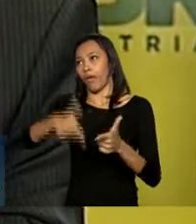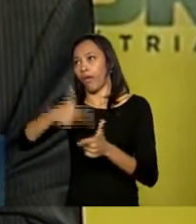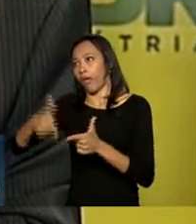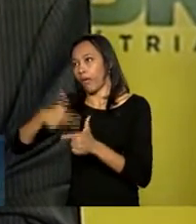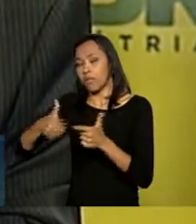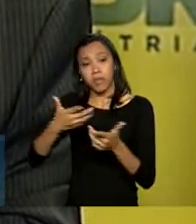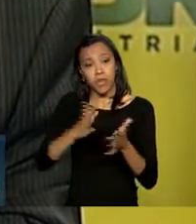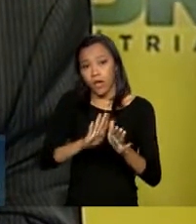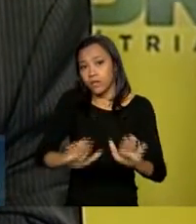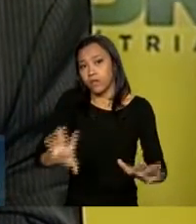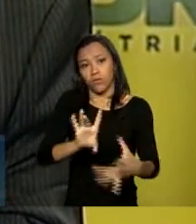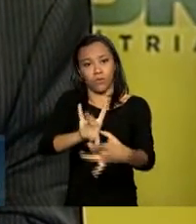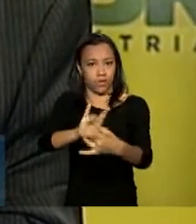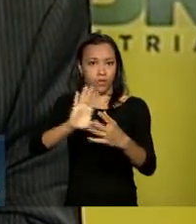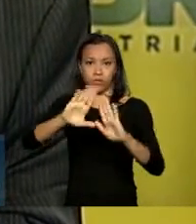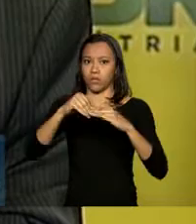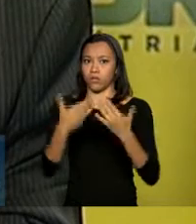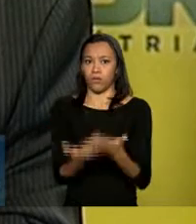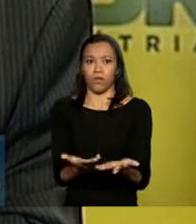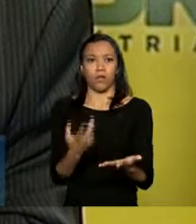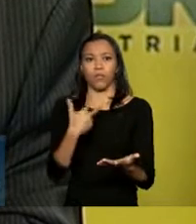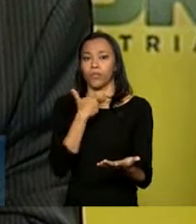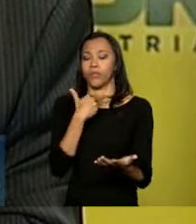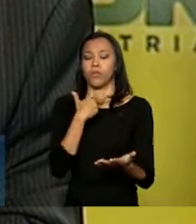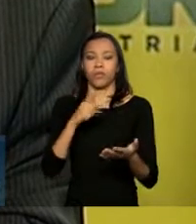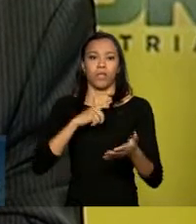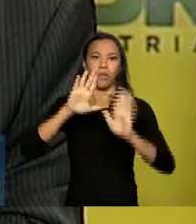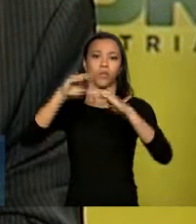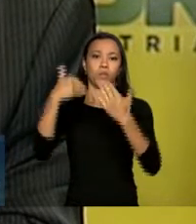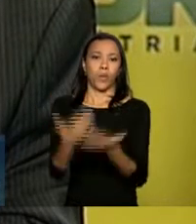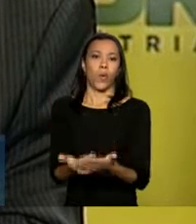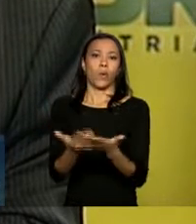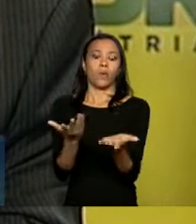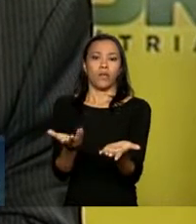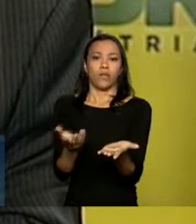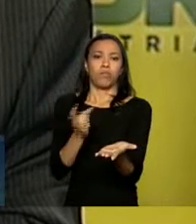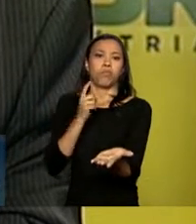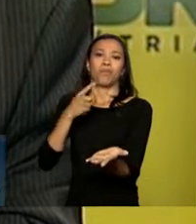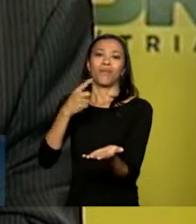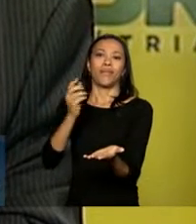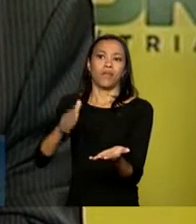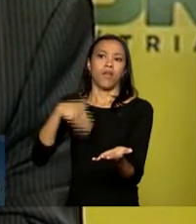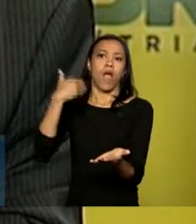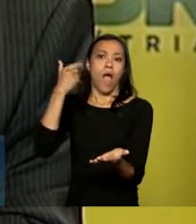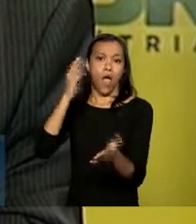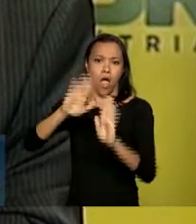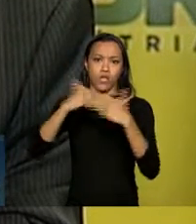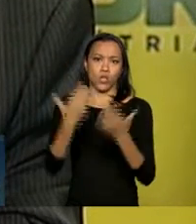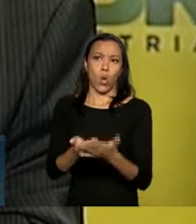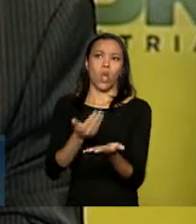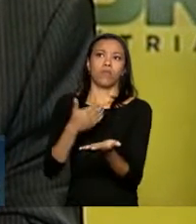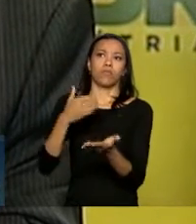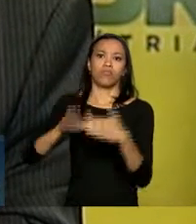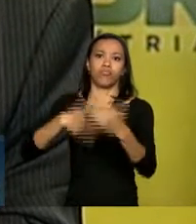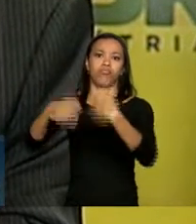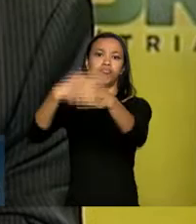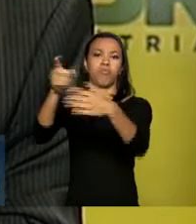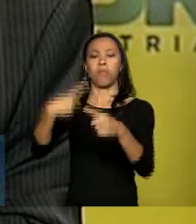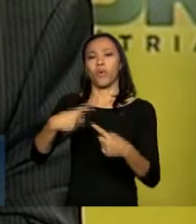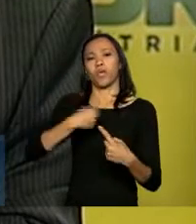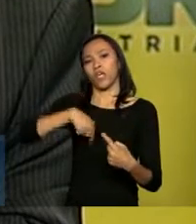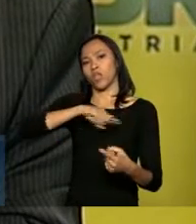parte da realidade. Nós não podemos ter uma escola que avança porque nós expurgamos o aluno ruim, expurgamos o